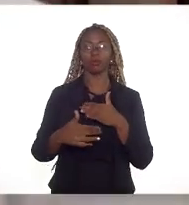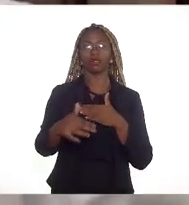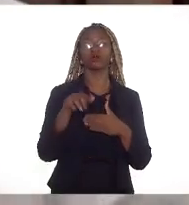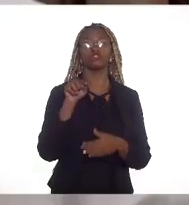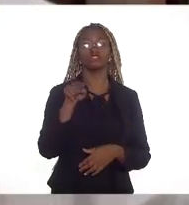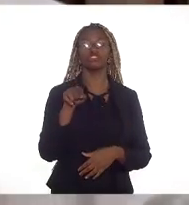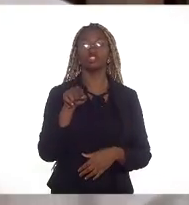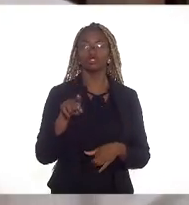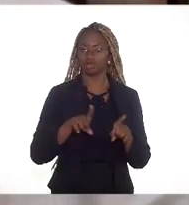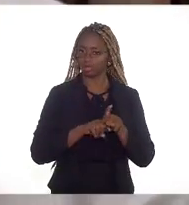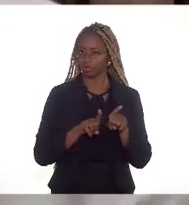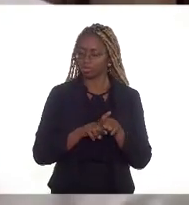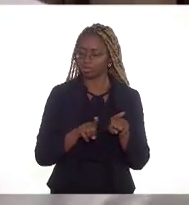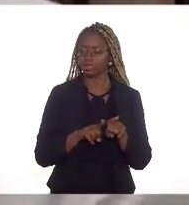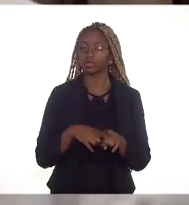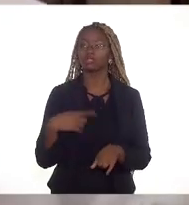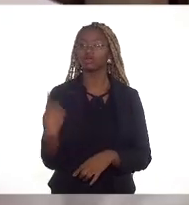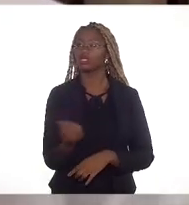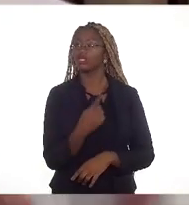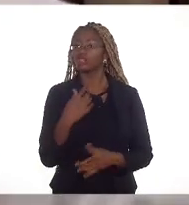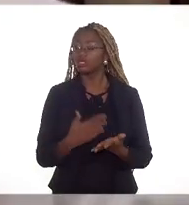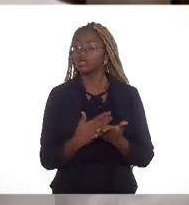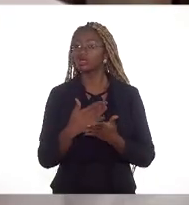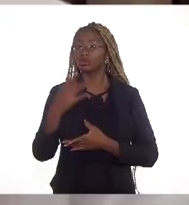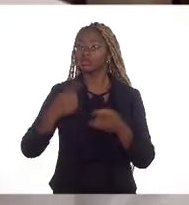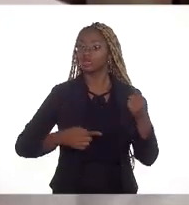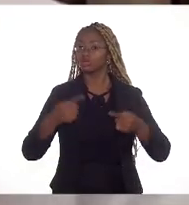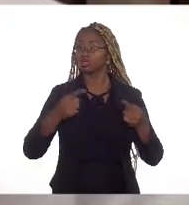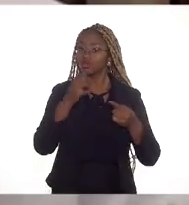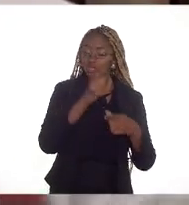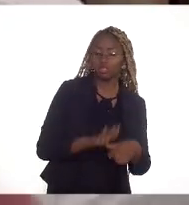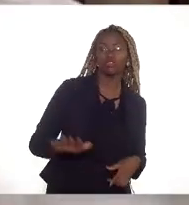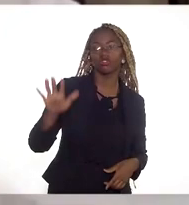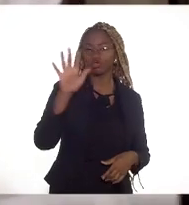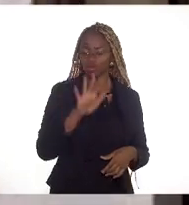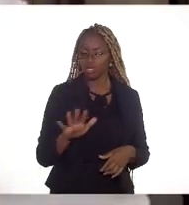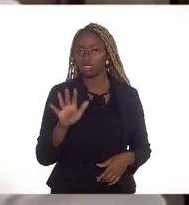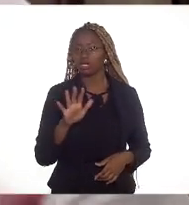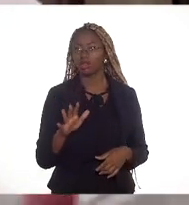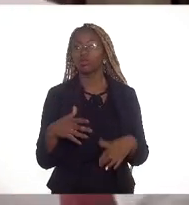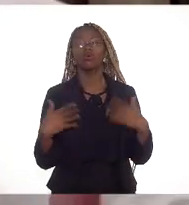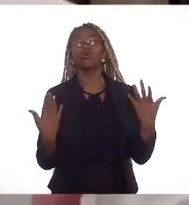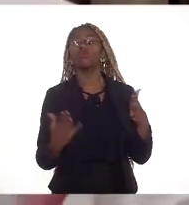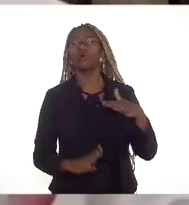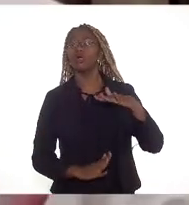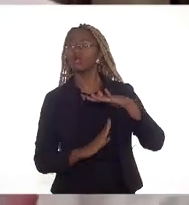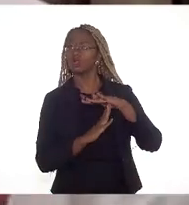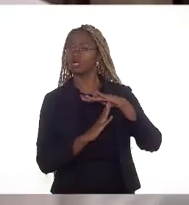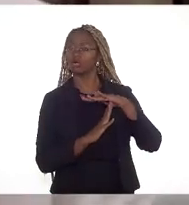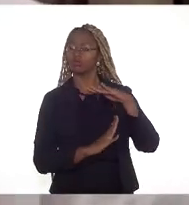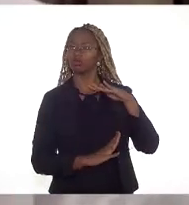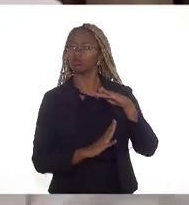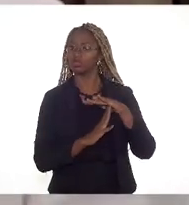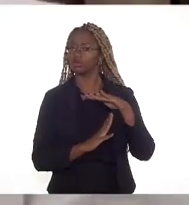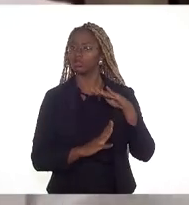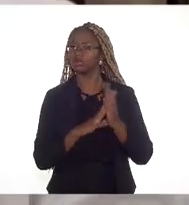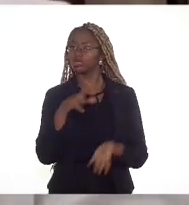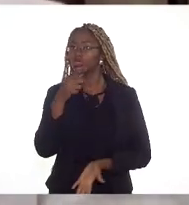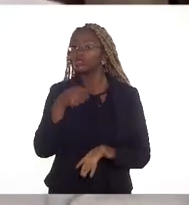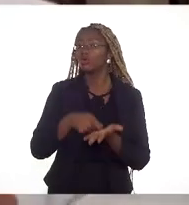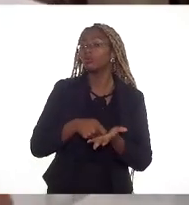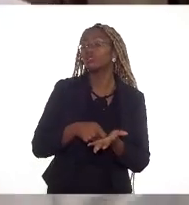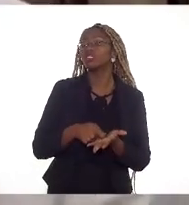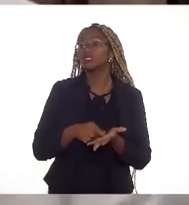ponto, a gente começar a discutir como um todo quais são os limites e quais são as